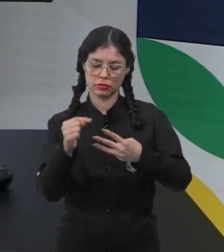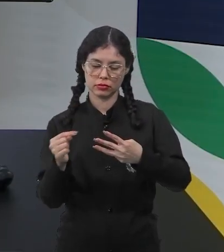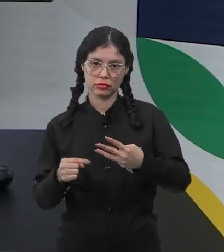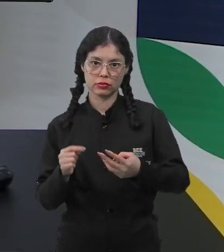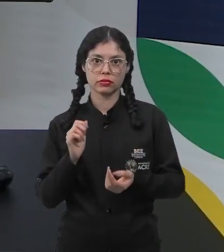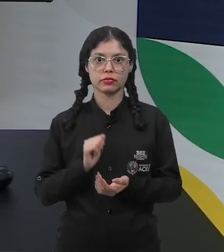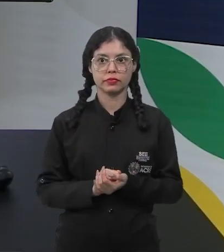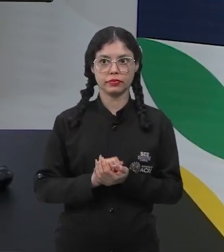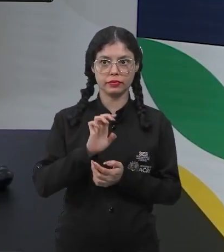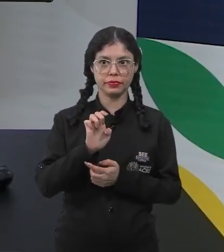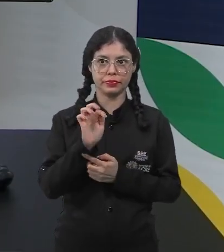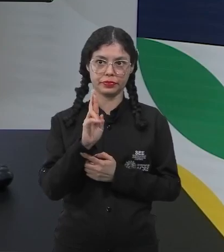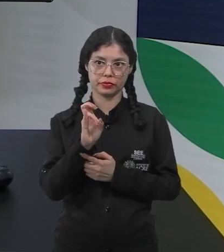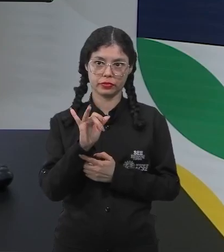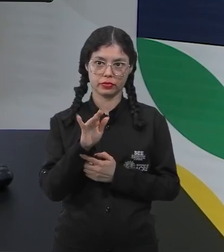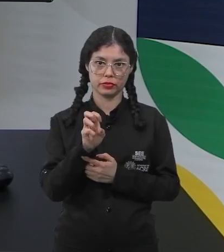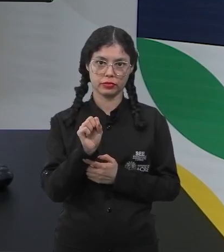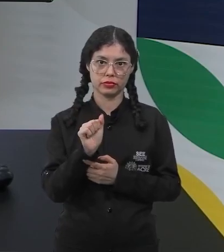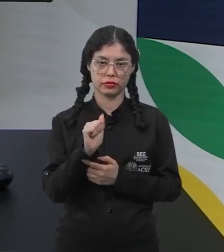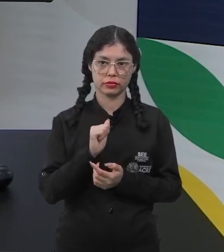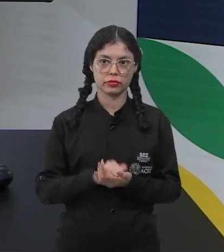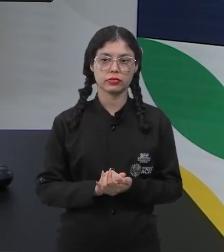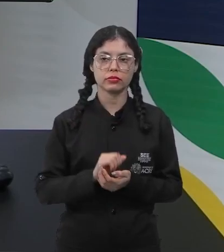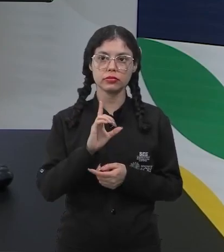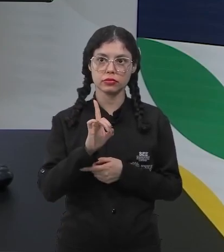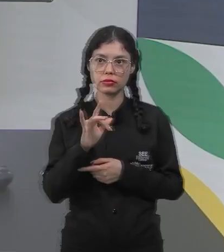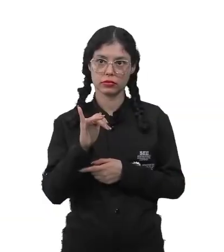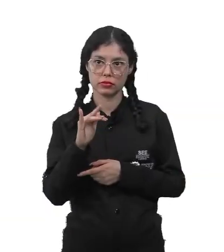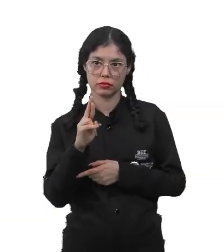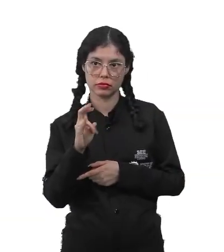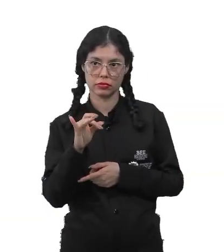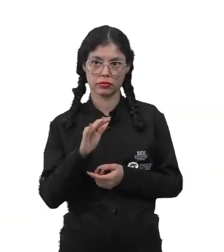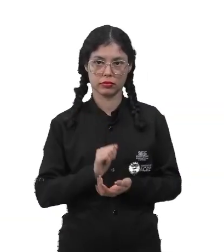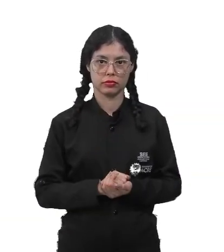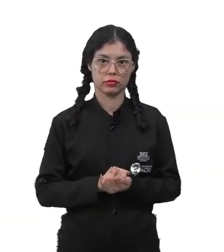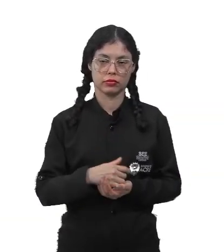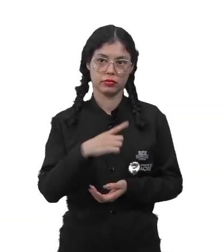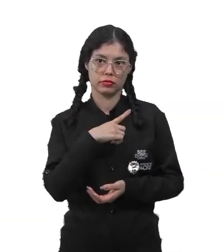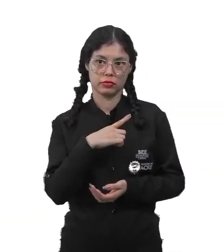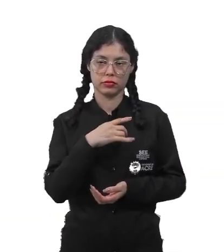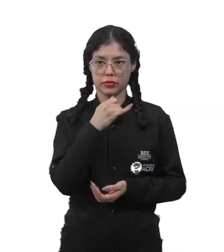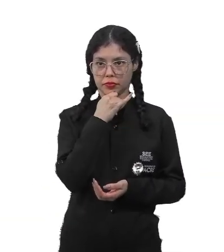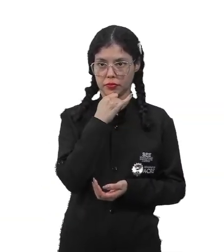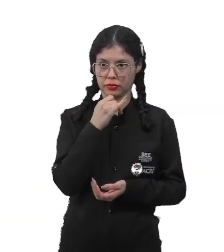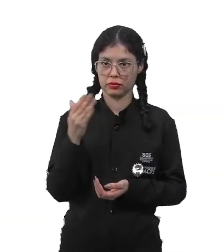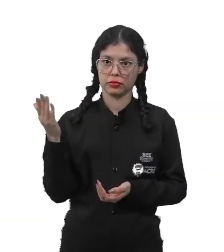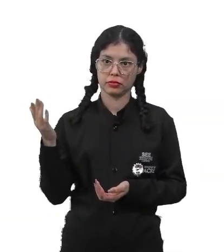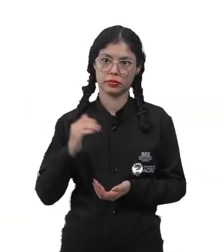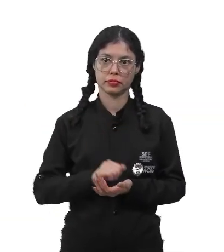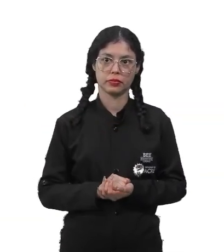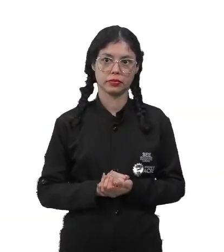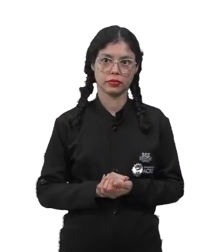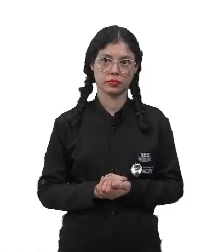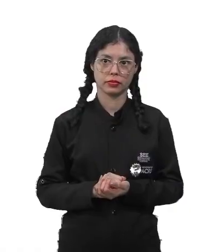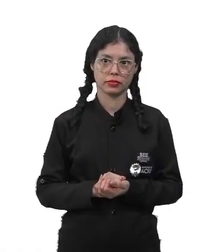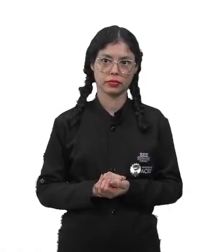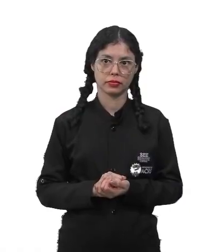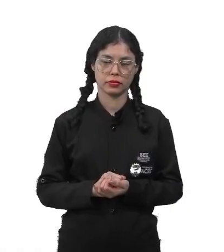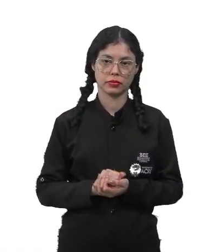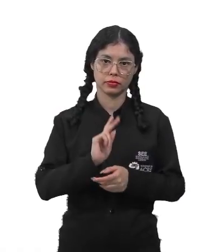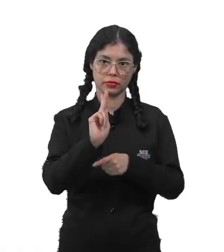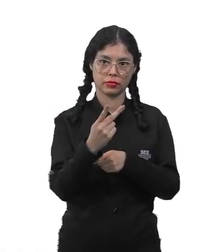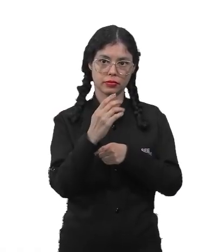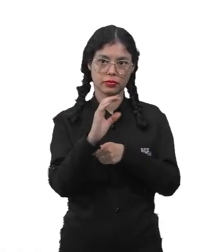elementos, aí eu já posso chamar de polo. Eu tenho aqui como exemplo o cloreto,